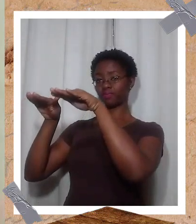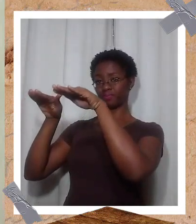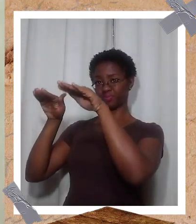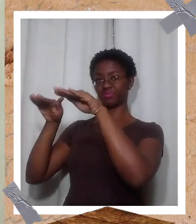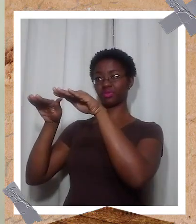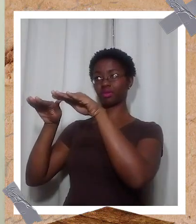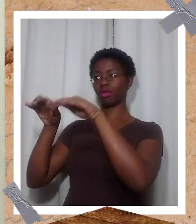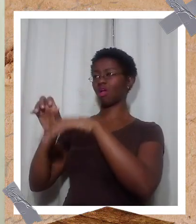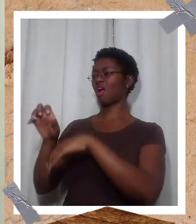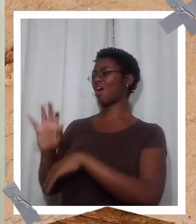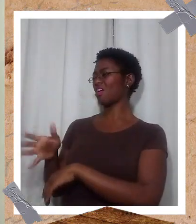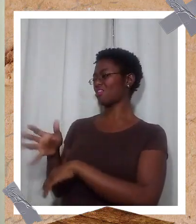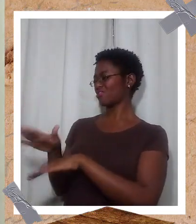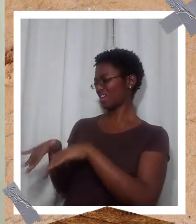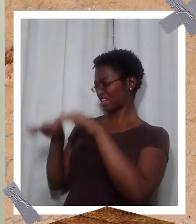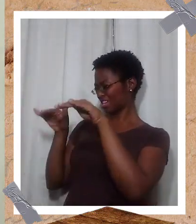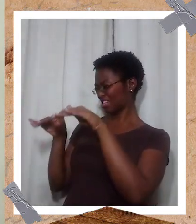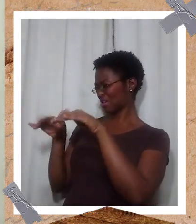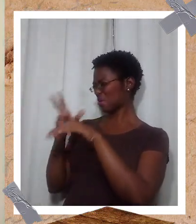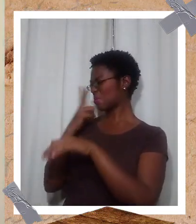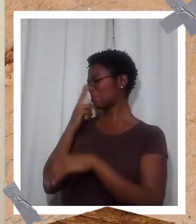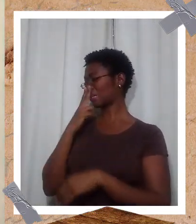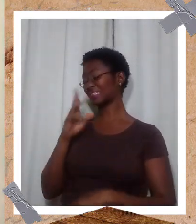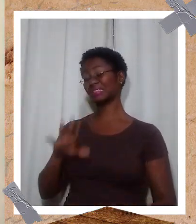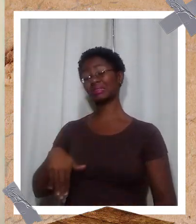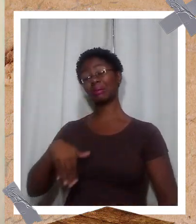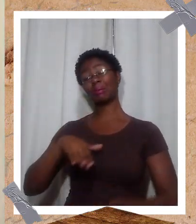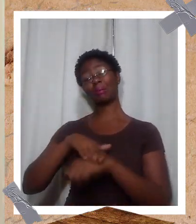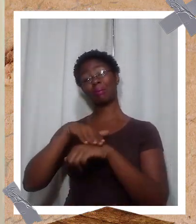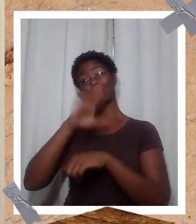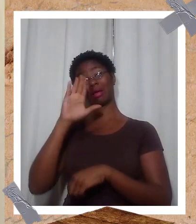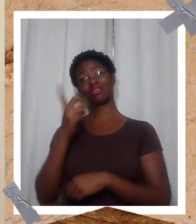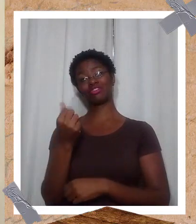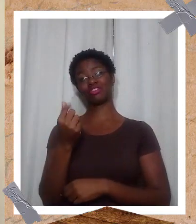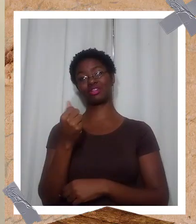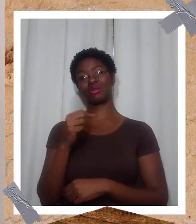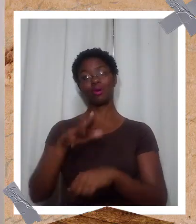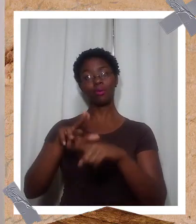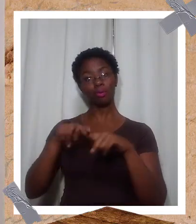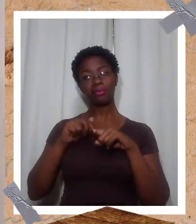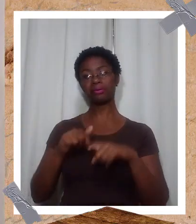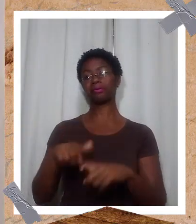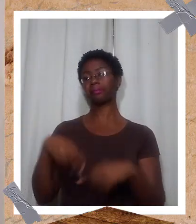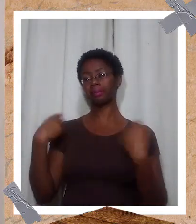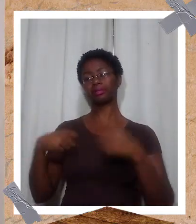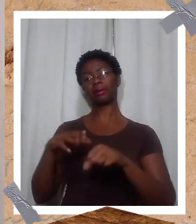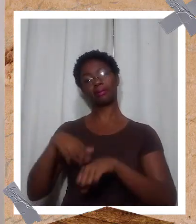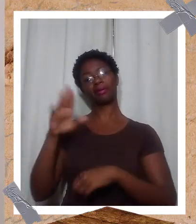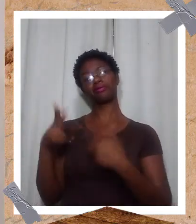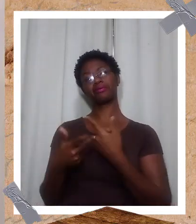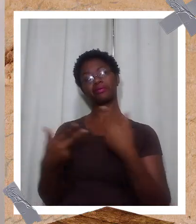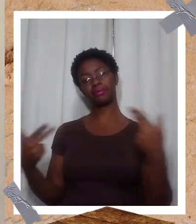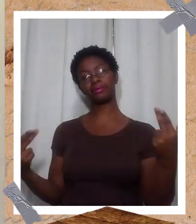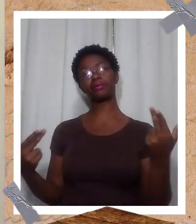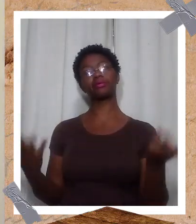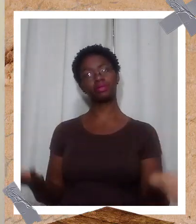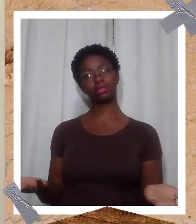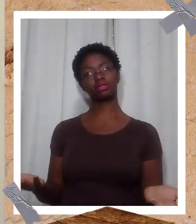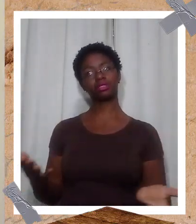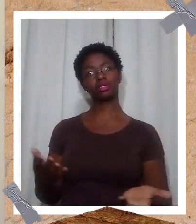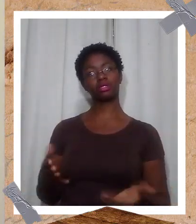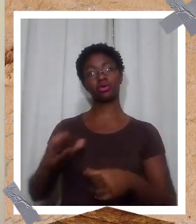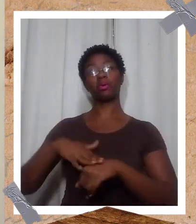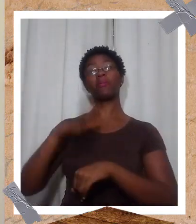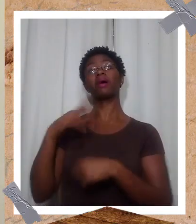cresceu, então não. Aí que a despesa aumentava, porque você tem demanda maior. E a demanda primária sempre foi o